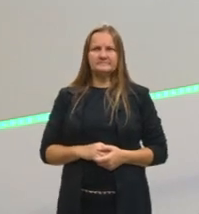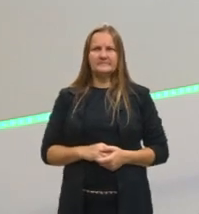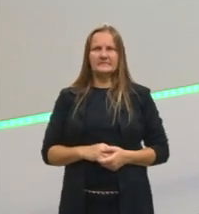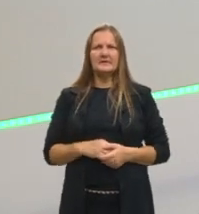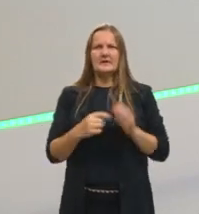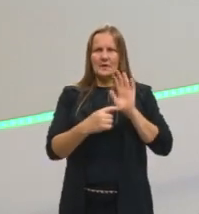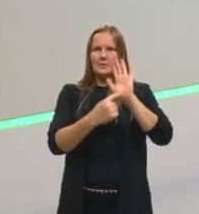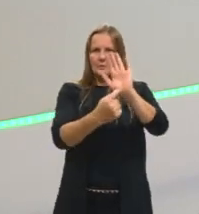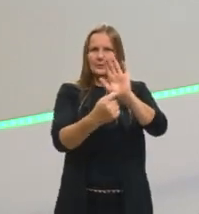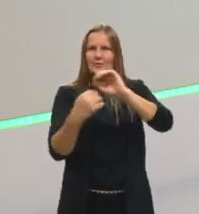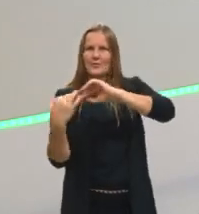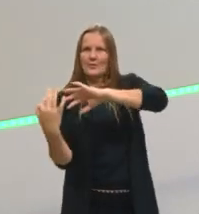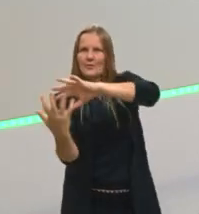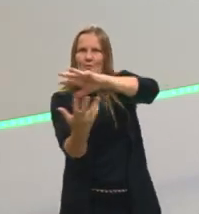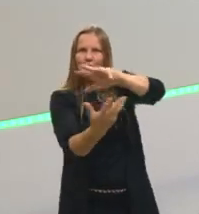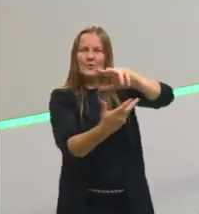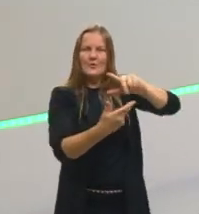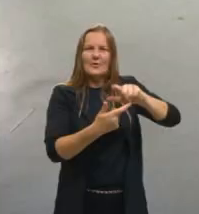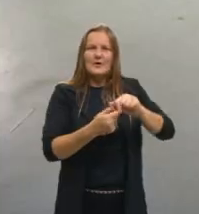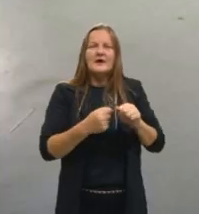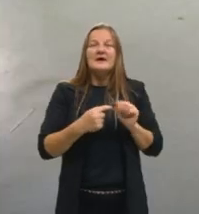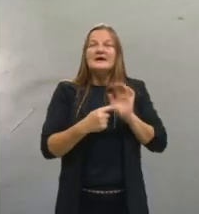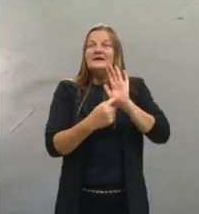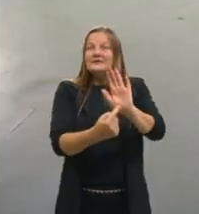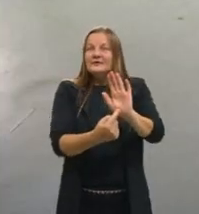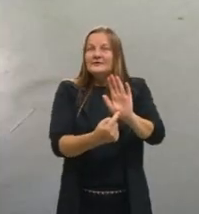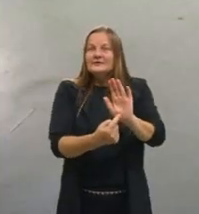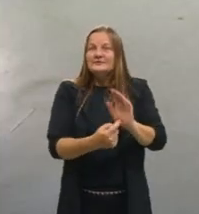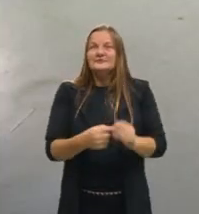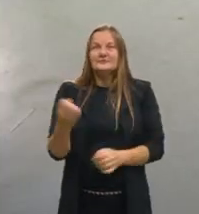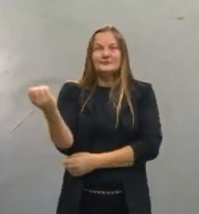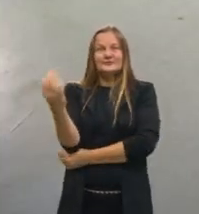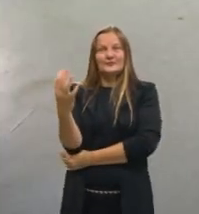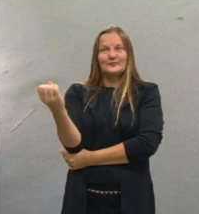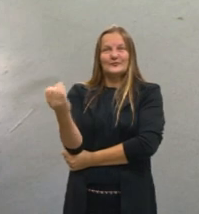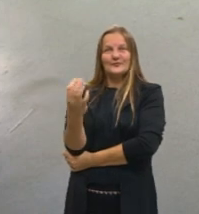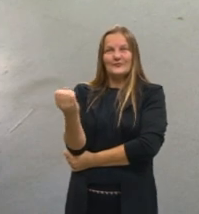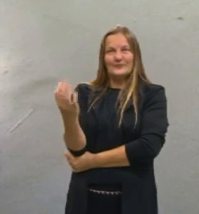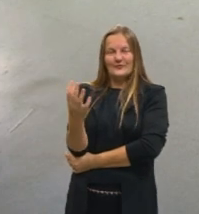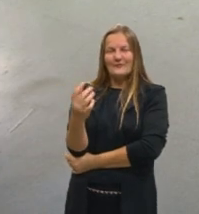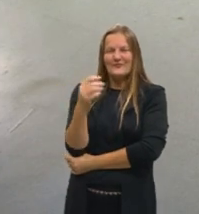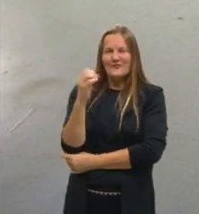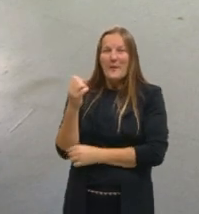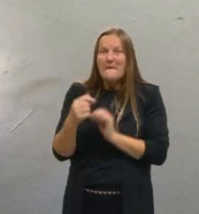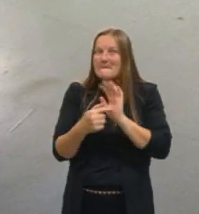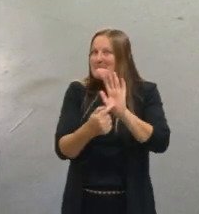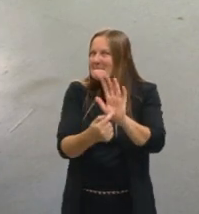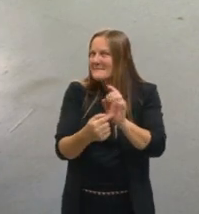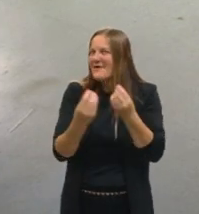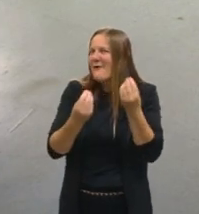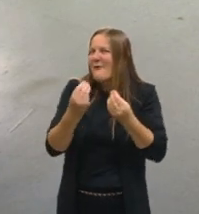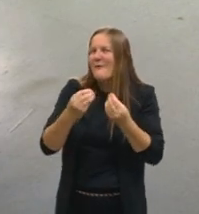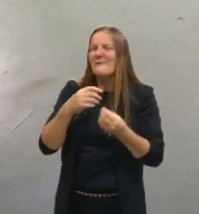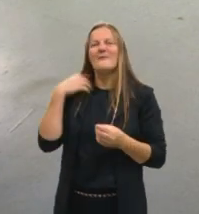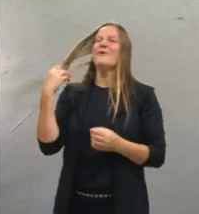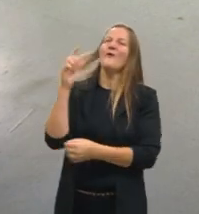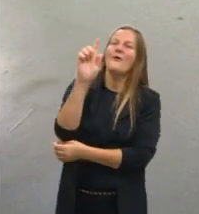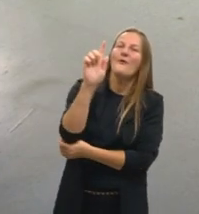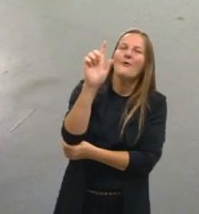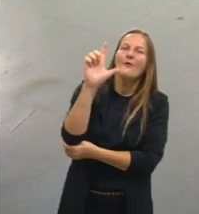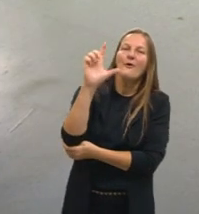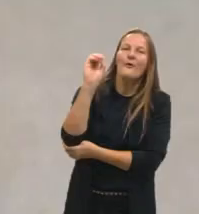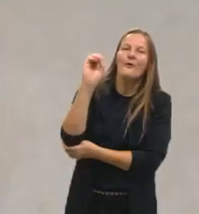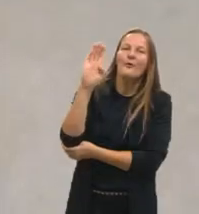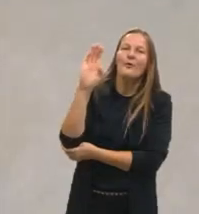Globinho que eu mostrei para vocês né E aí eu trago para vocês o globo justamente para mostrar isso o globo então